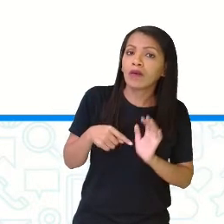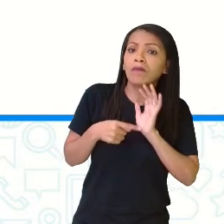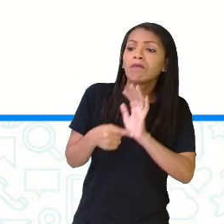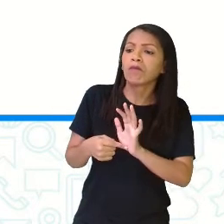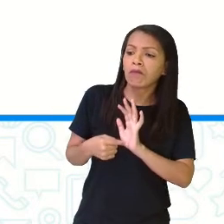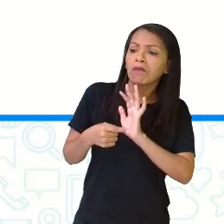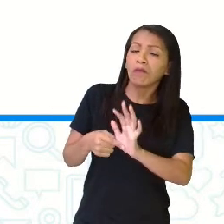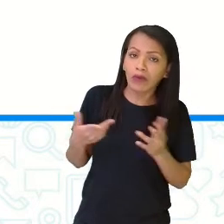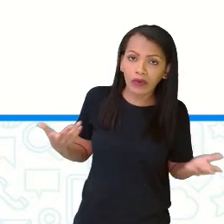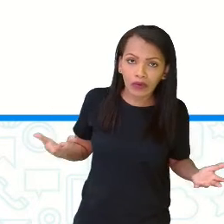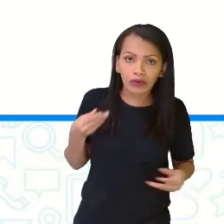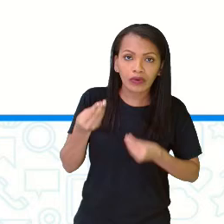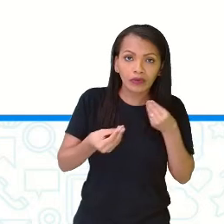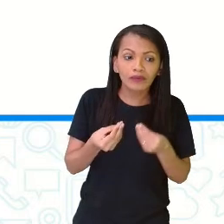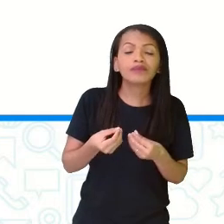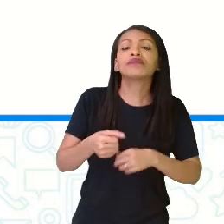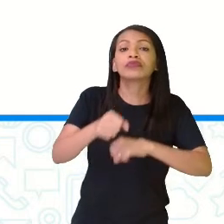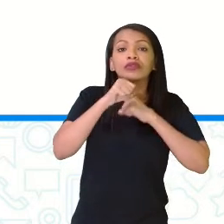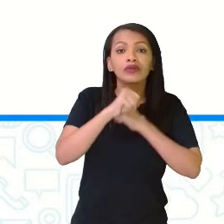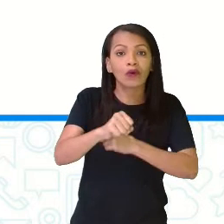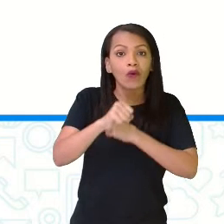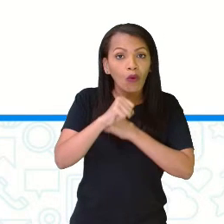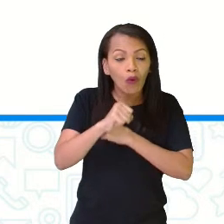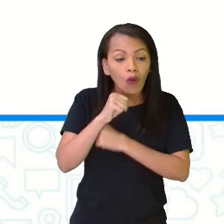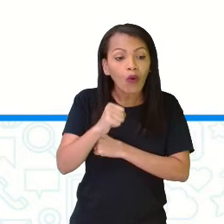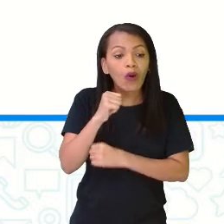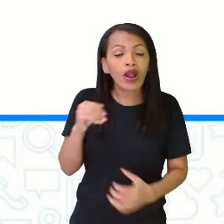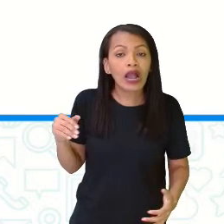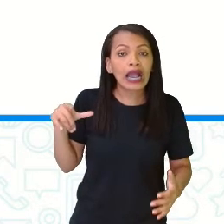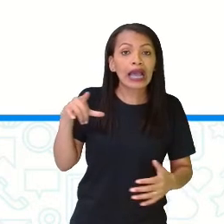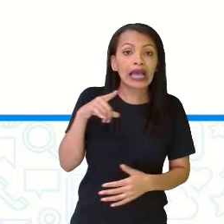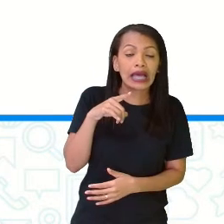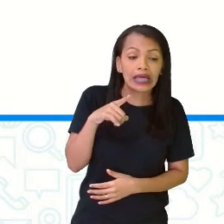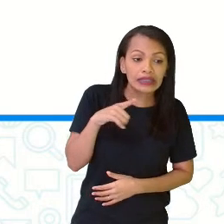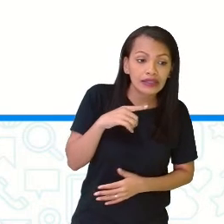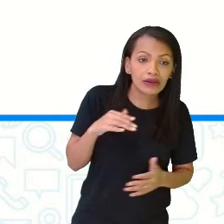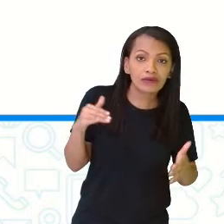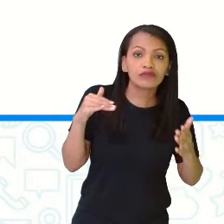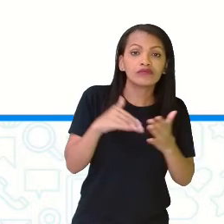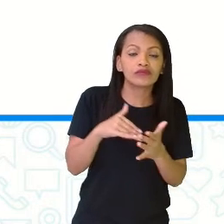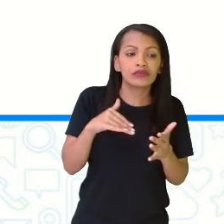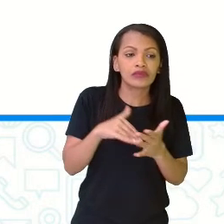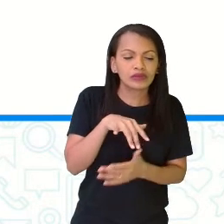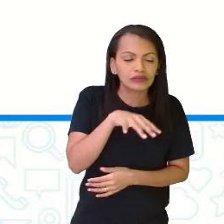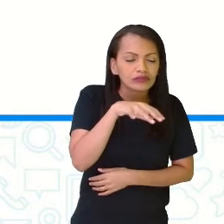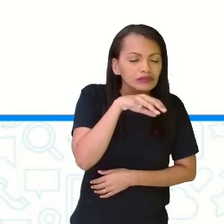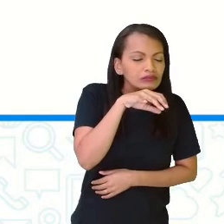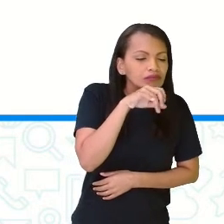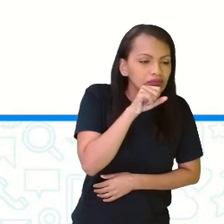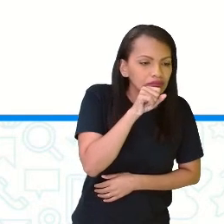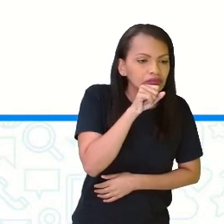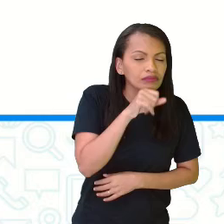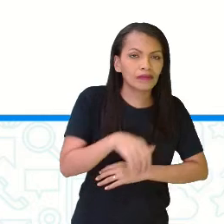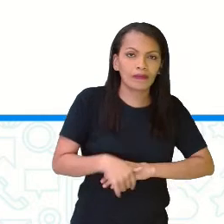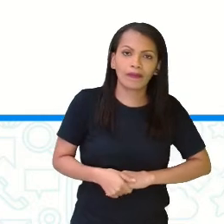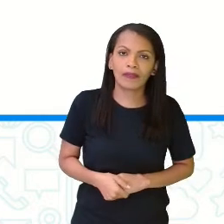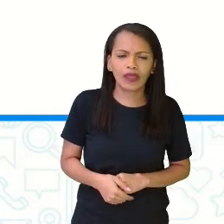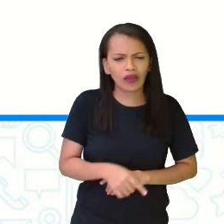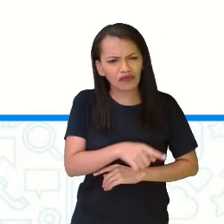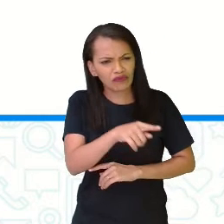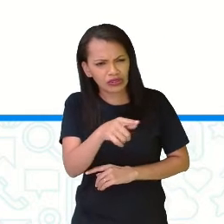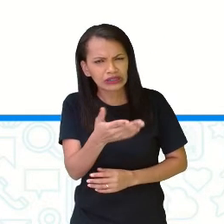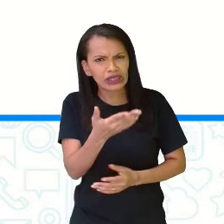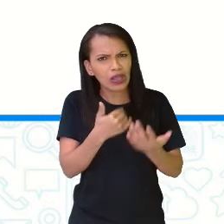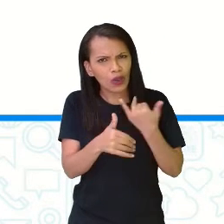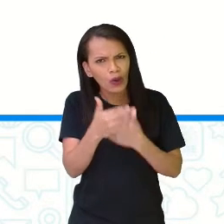Au, au! Corre até os últimos pés de cebolinha e cheira ruidosamente. Coronel, foi você